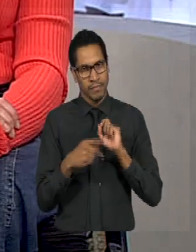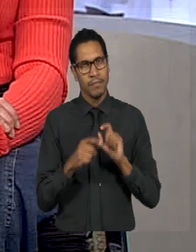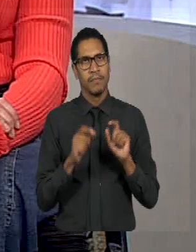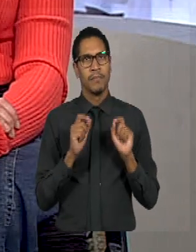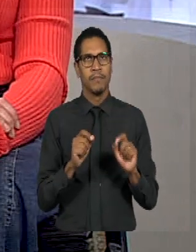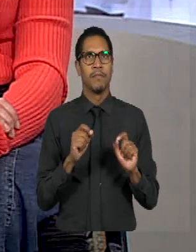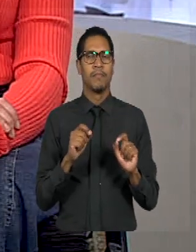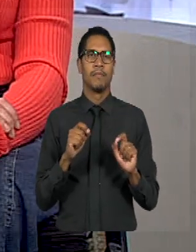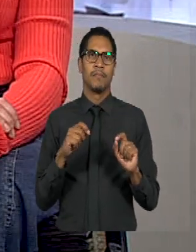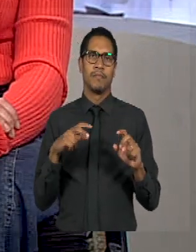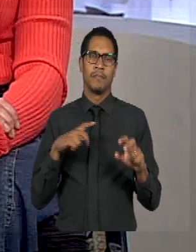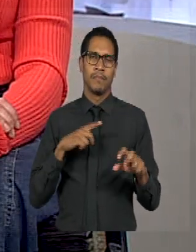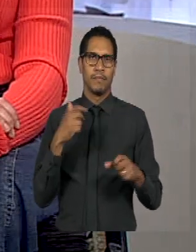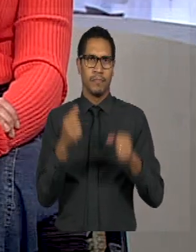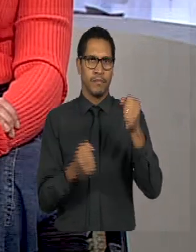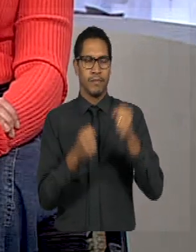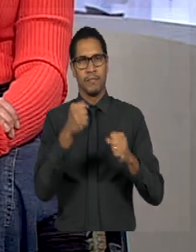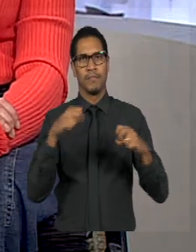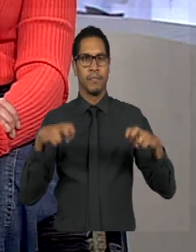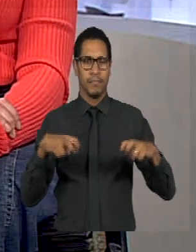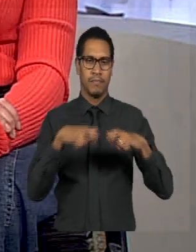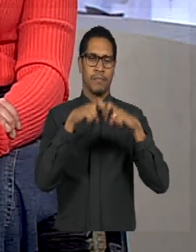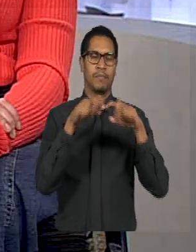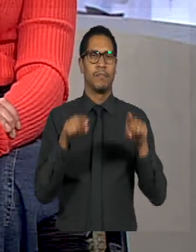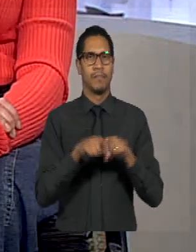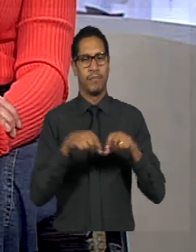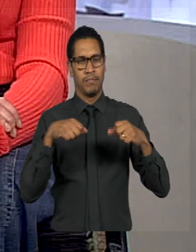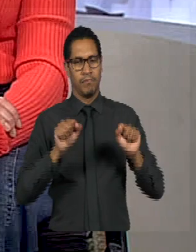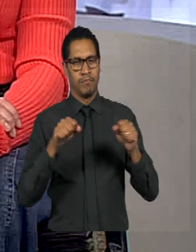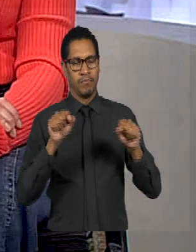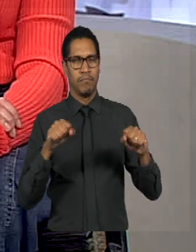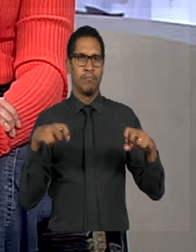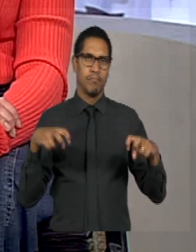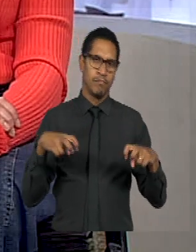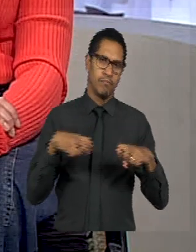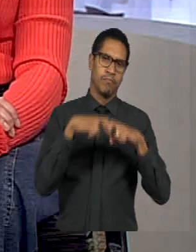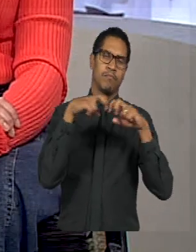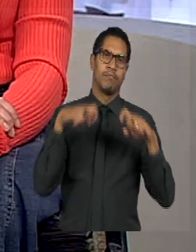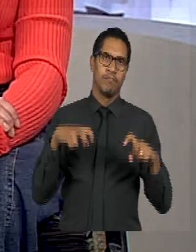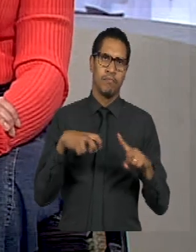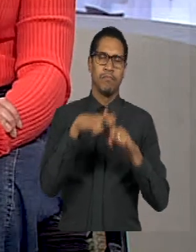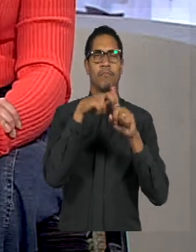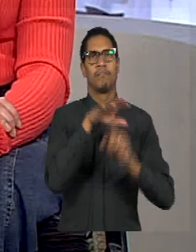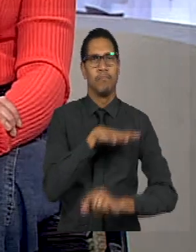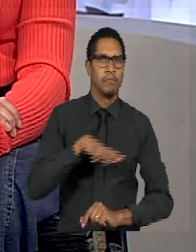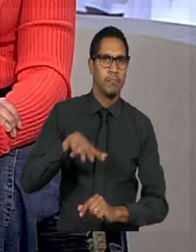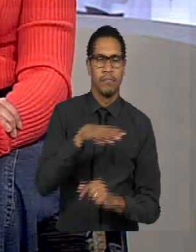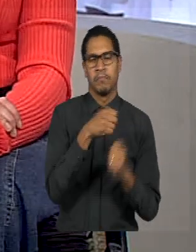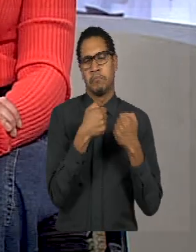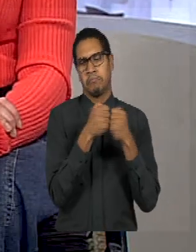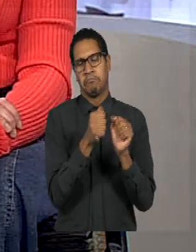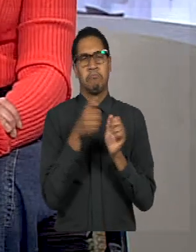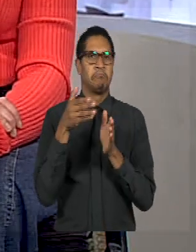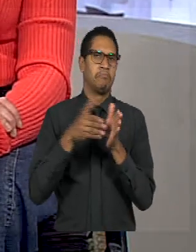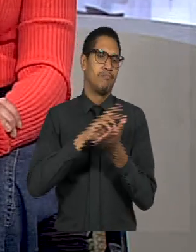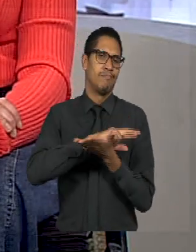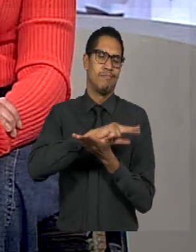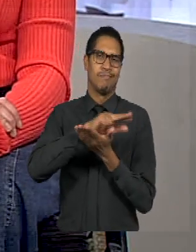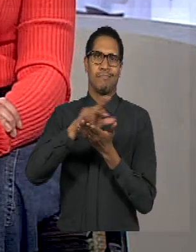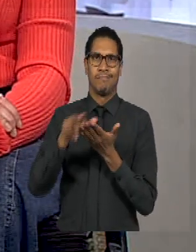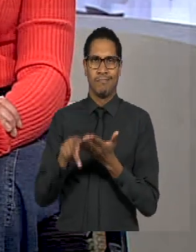os acidentes de carro, de acidentes de moto, acidente de trânsito de uma maneira geral, porque aí entra ônibus, trem, entra tudo,